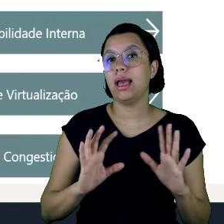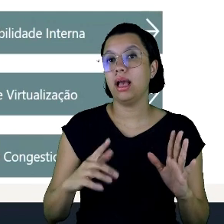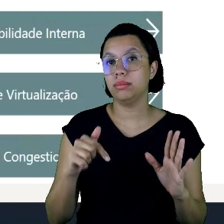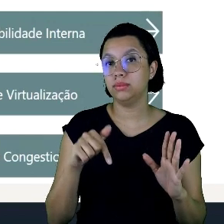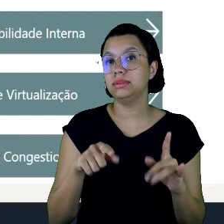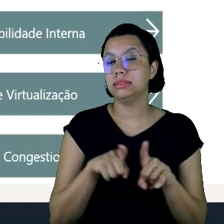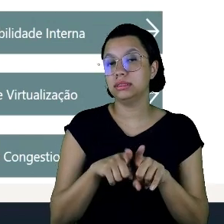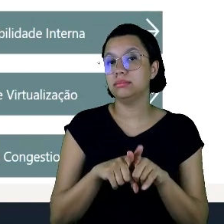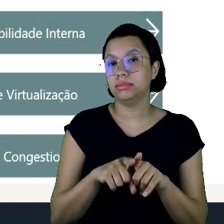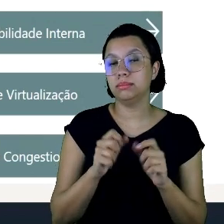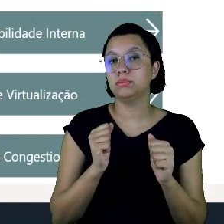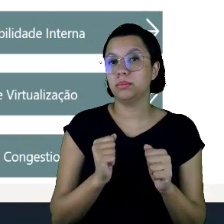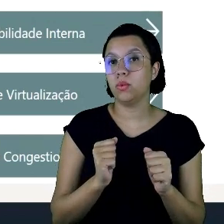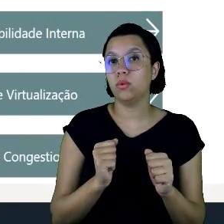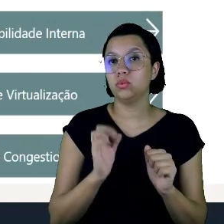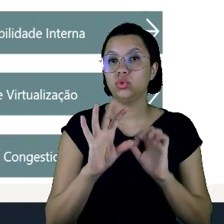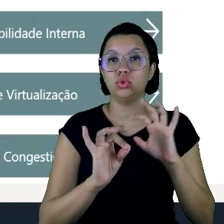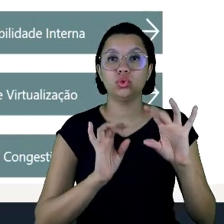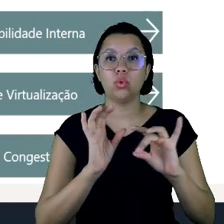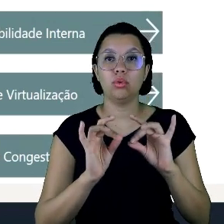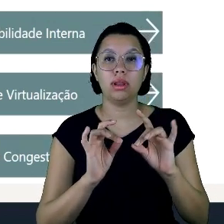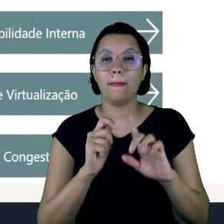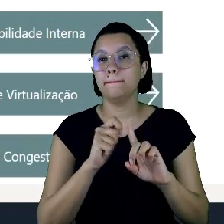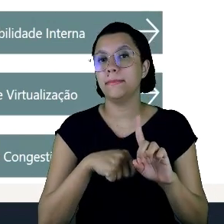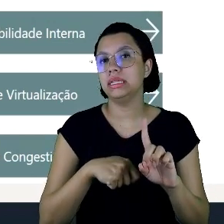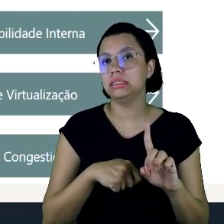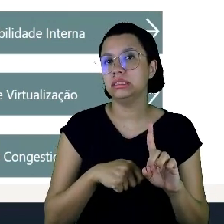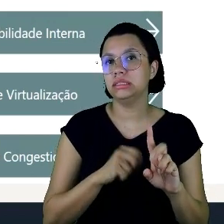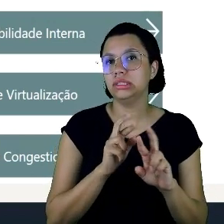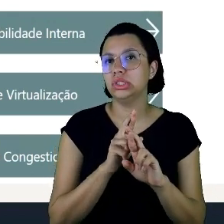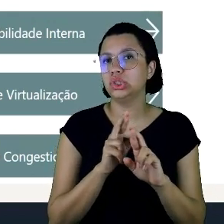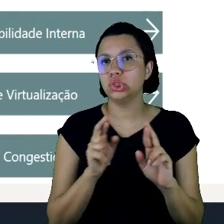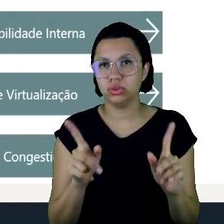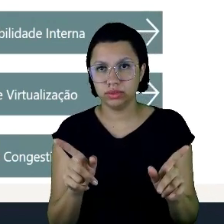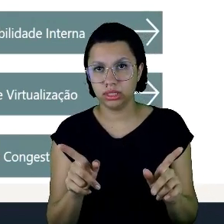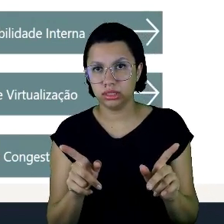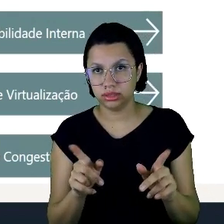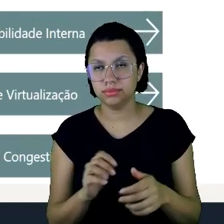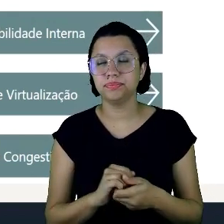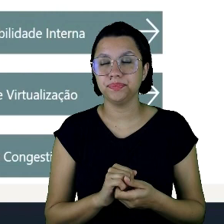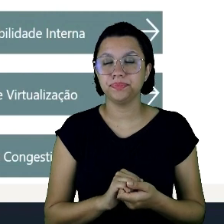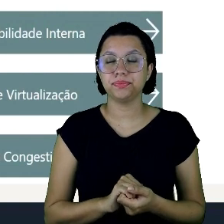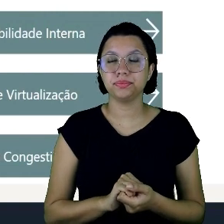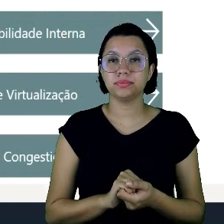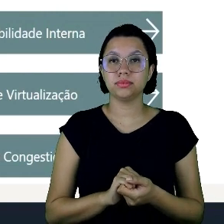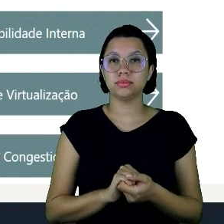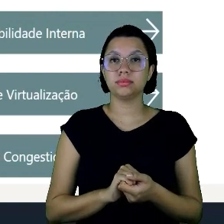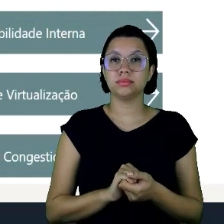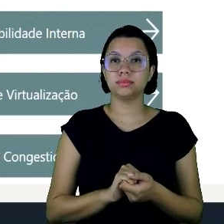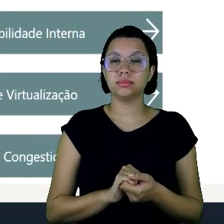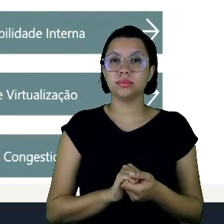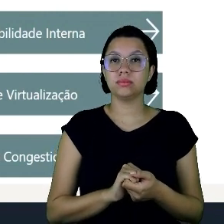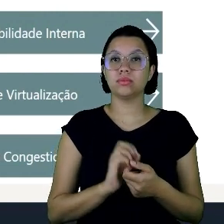os 24 meses. E abrindo aqui também é possível selecionar meses